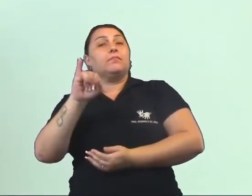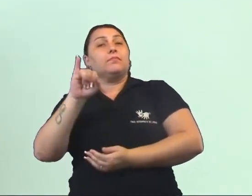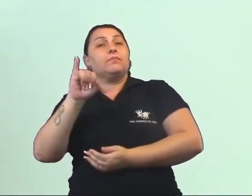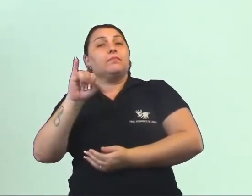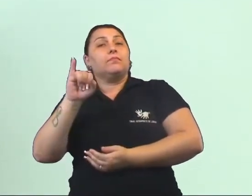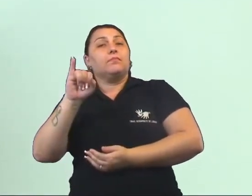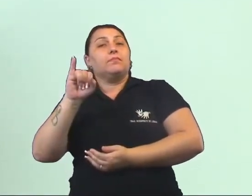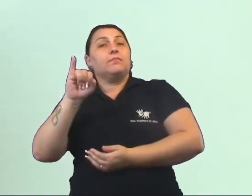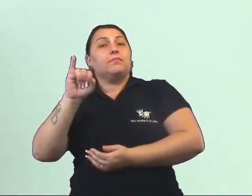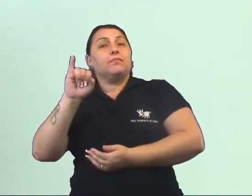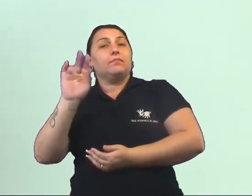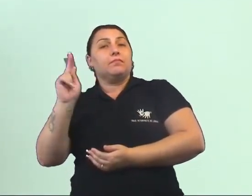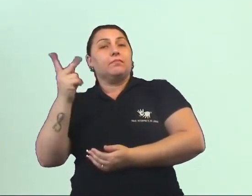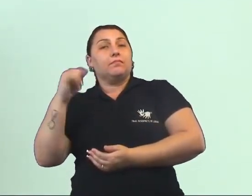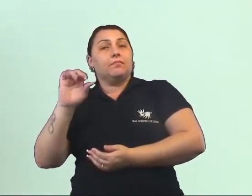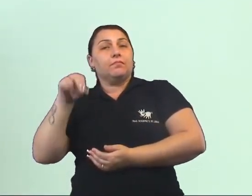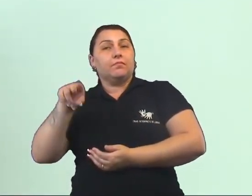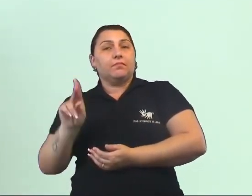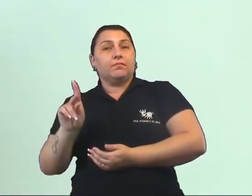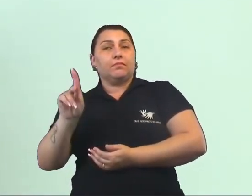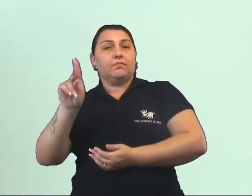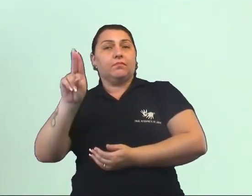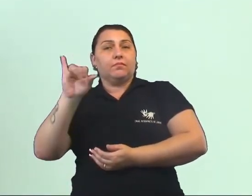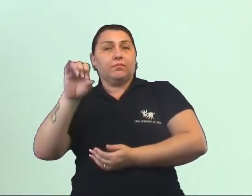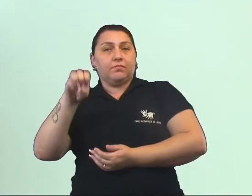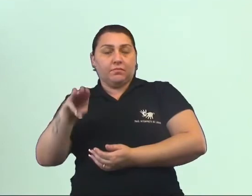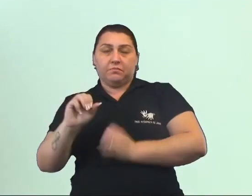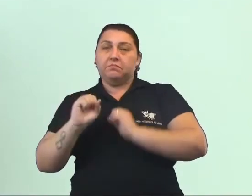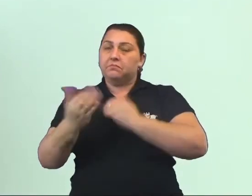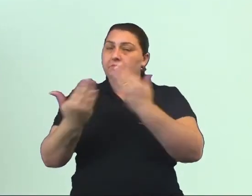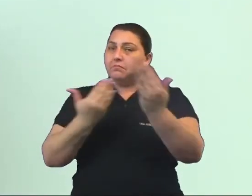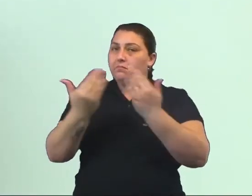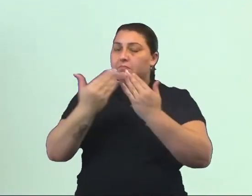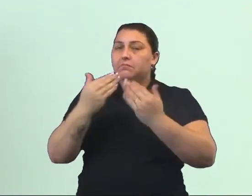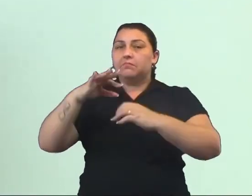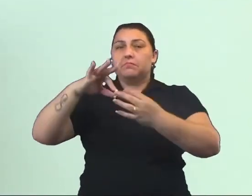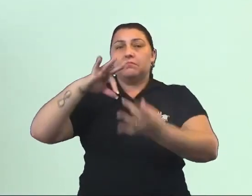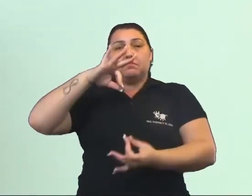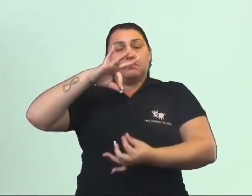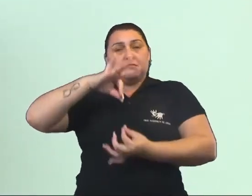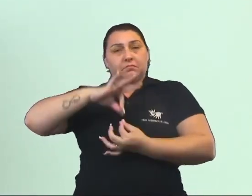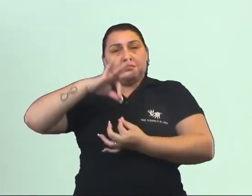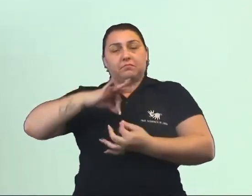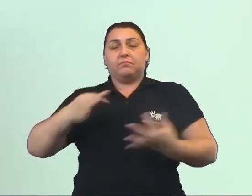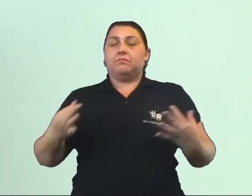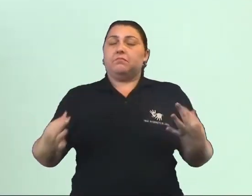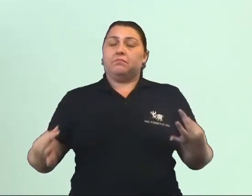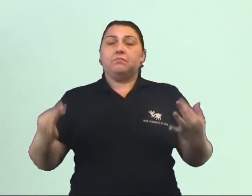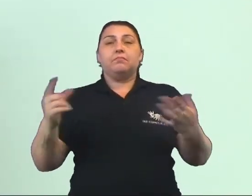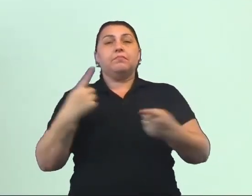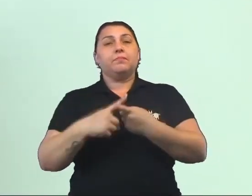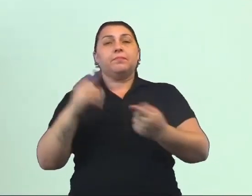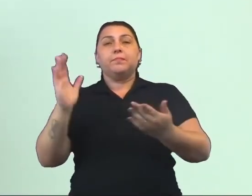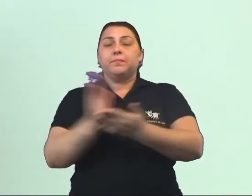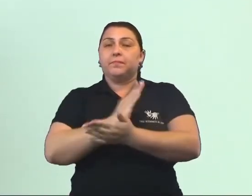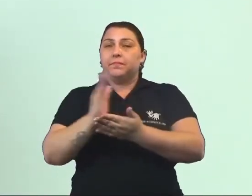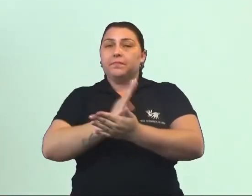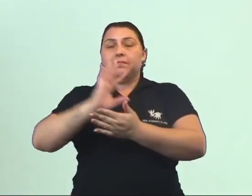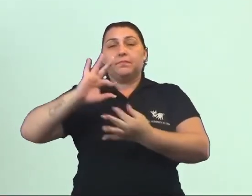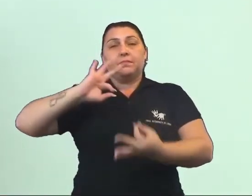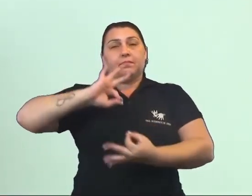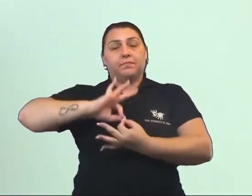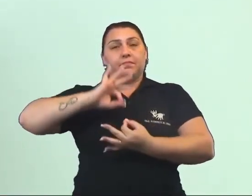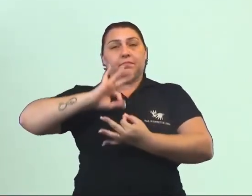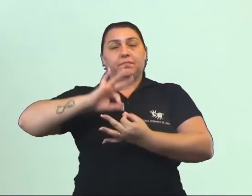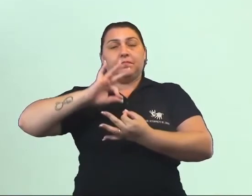hinduísmo. E eu também posso fazer essa comparação entre o espiritismo e o budismo, porque algumas doutrinas espíritas, como